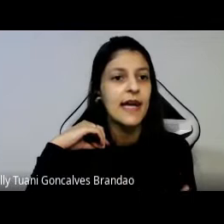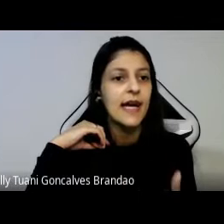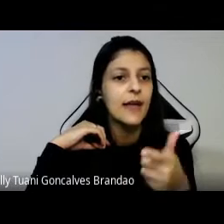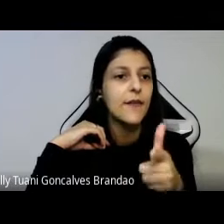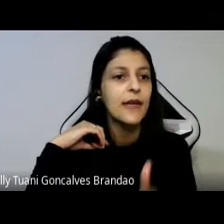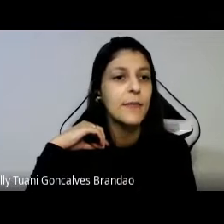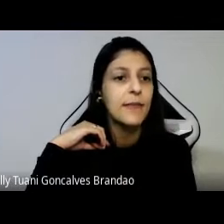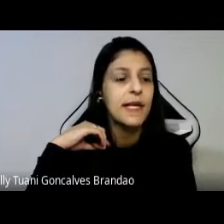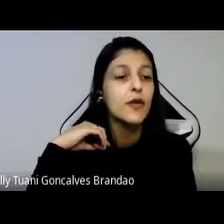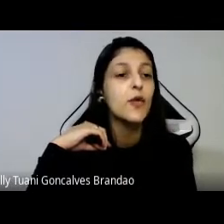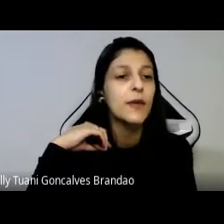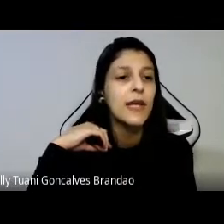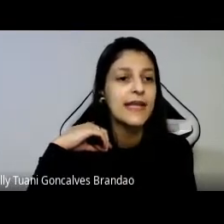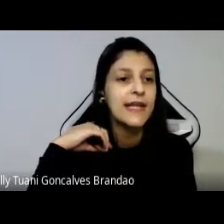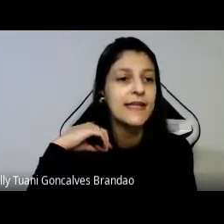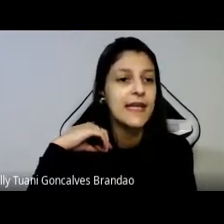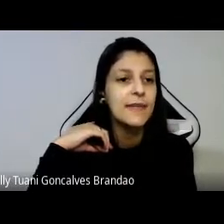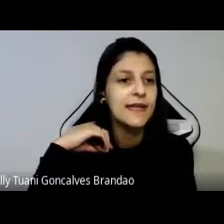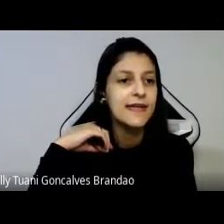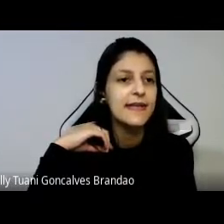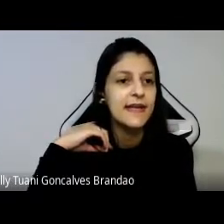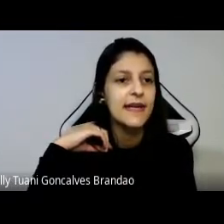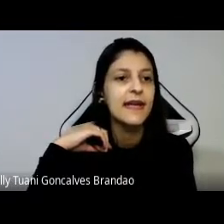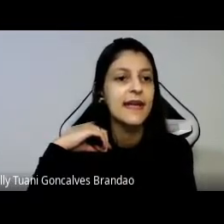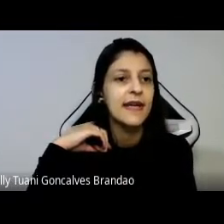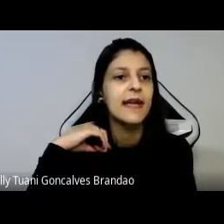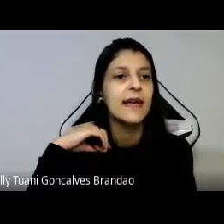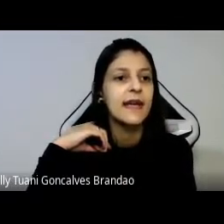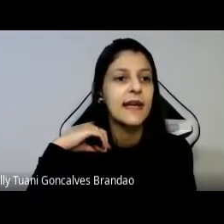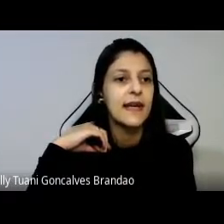2016, ela foi da primeira turma do Letras Libras.